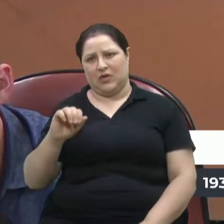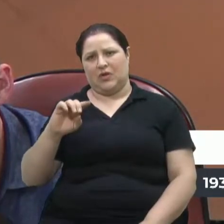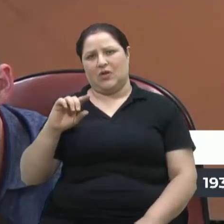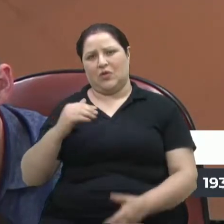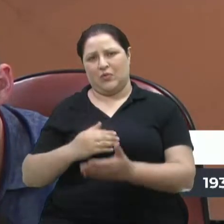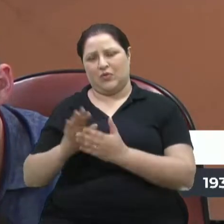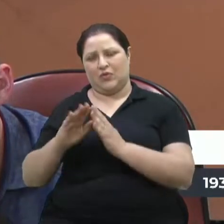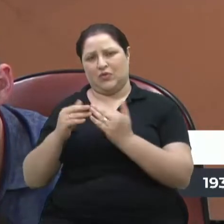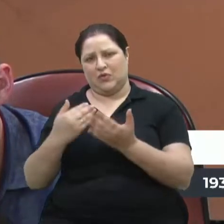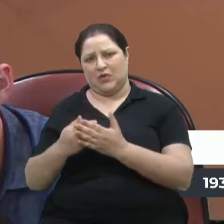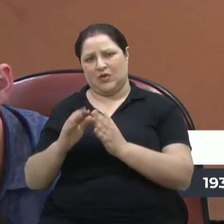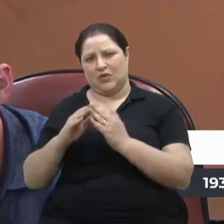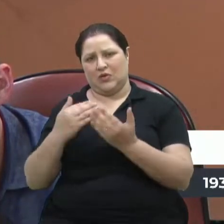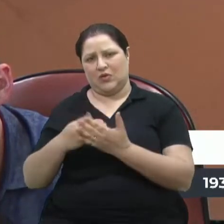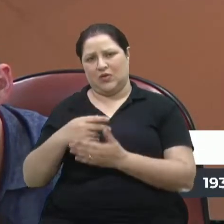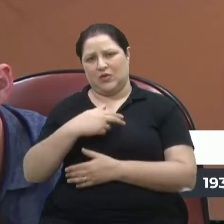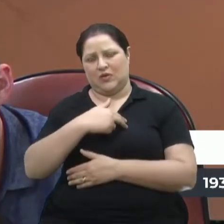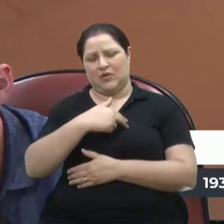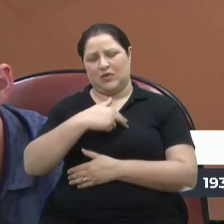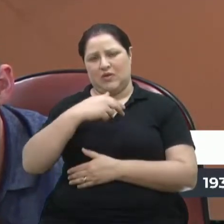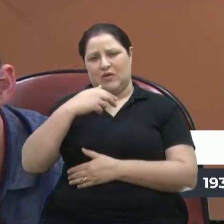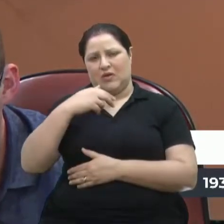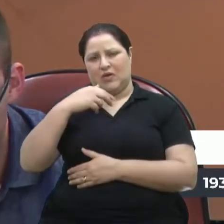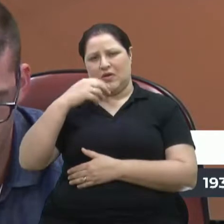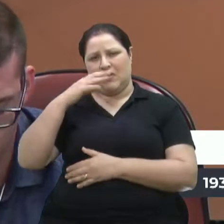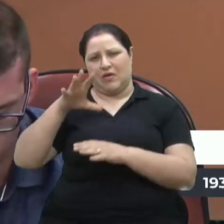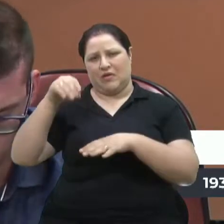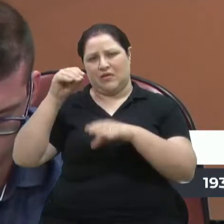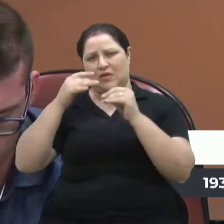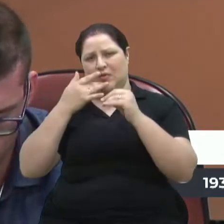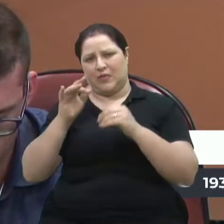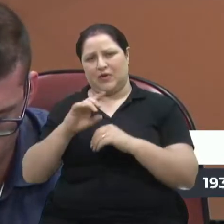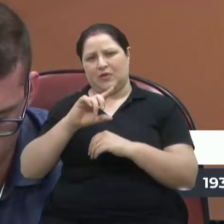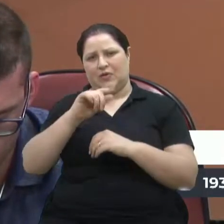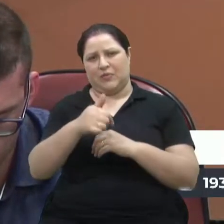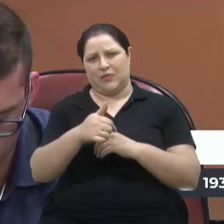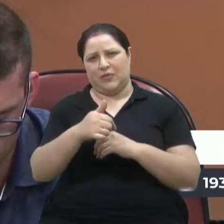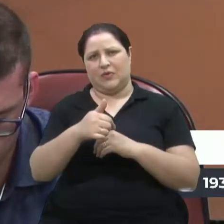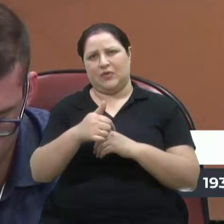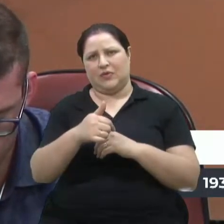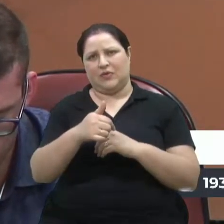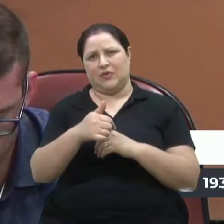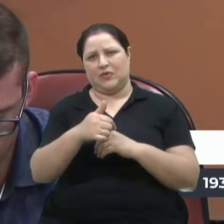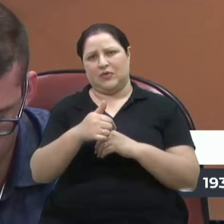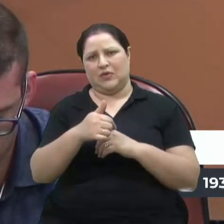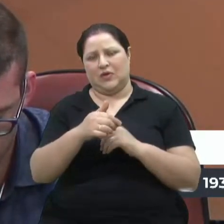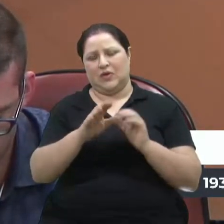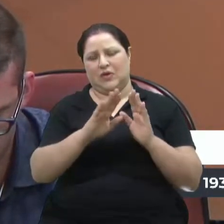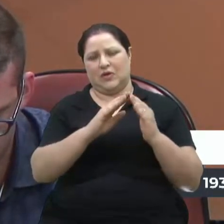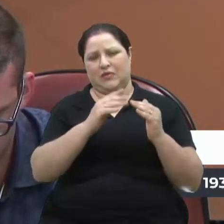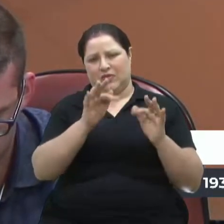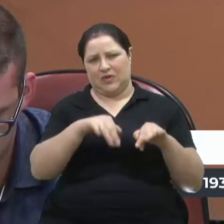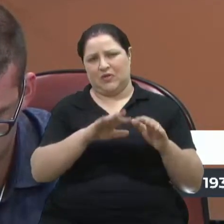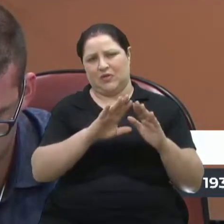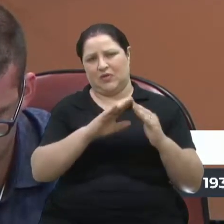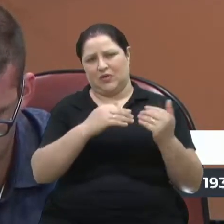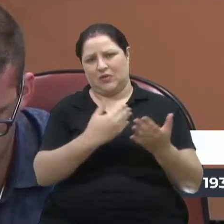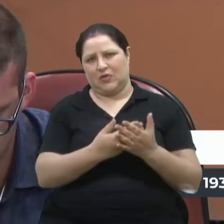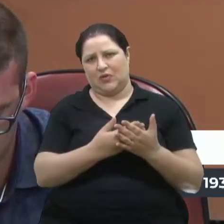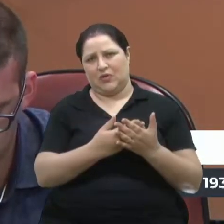ensino médio na Escola Professor Apolinário Alves dos Santos e finalizando na Escola Estadual